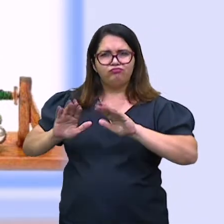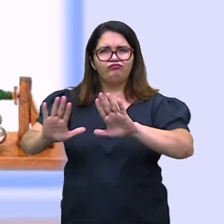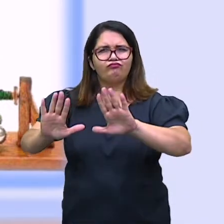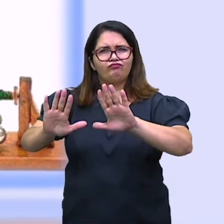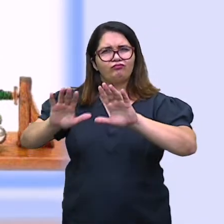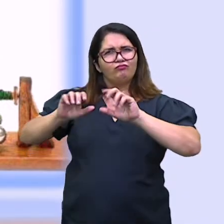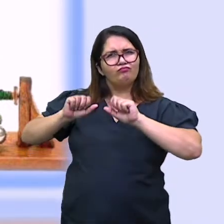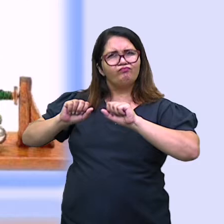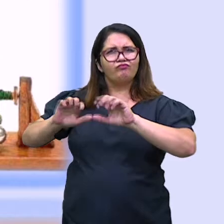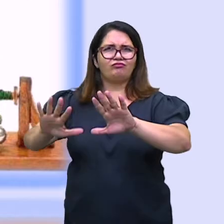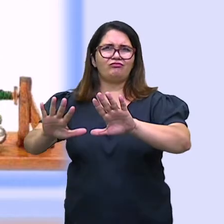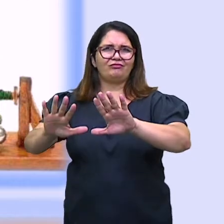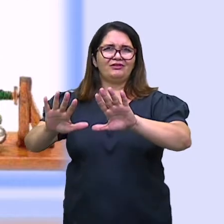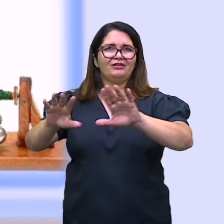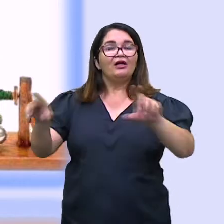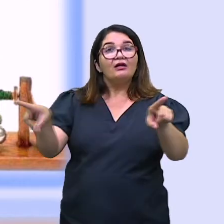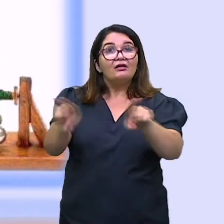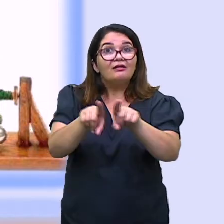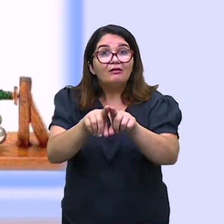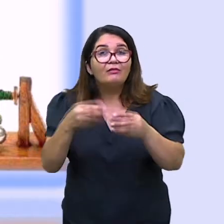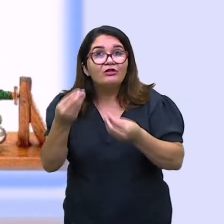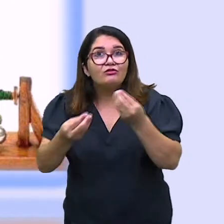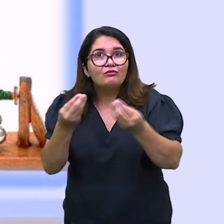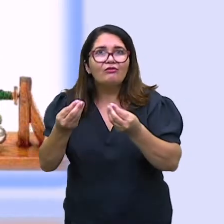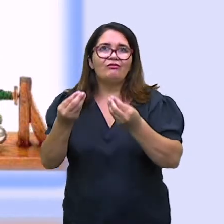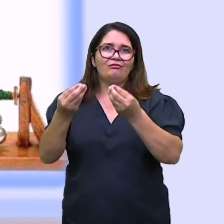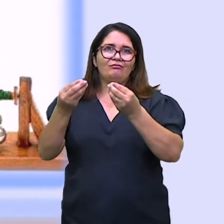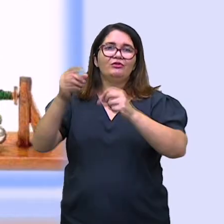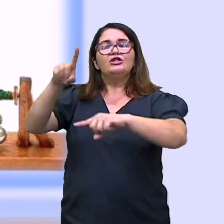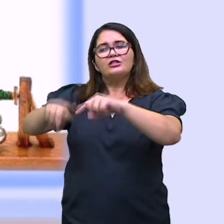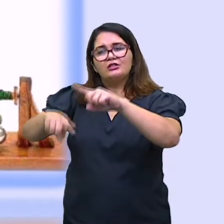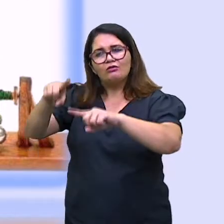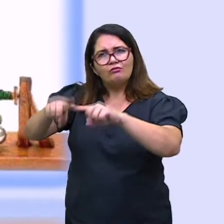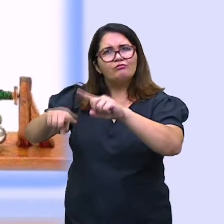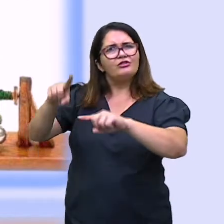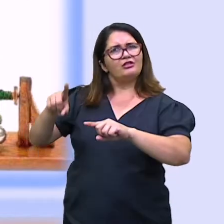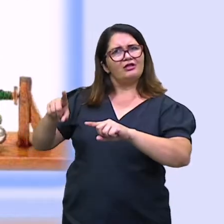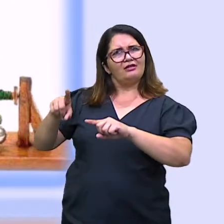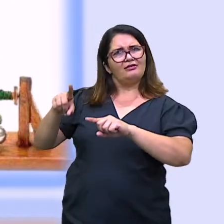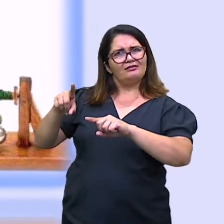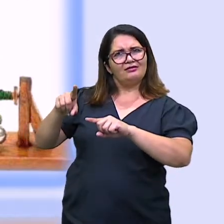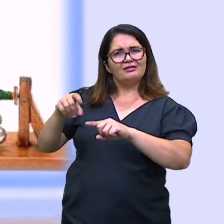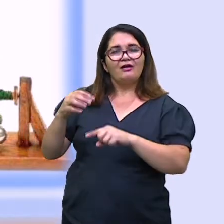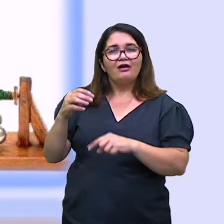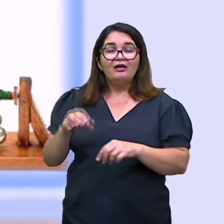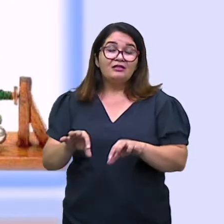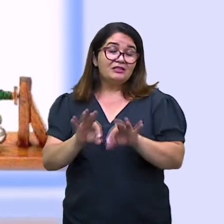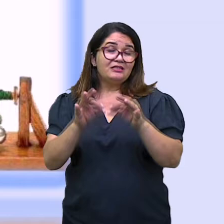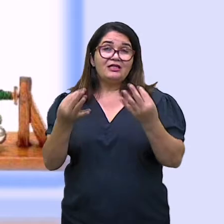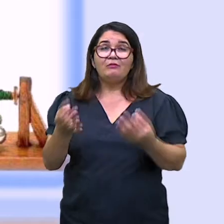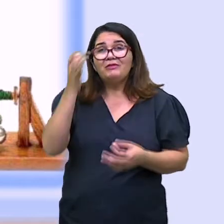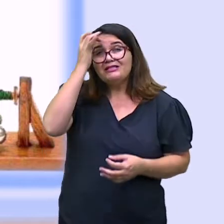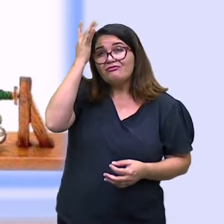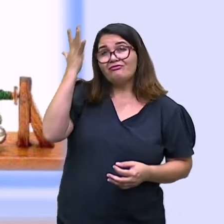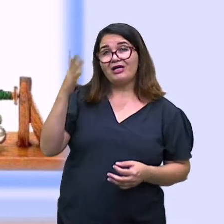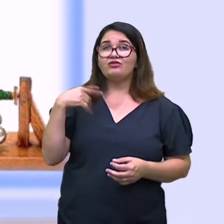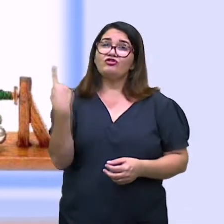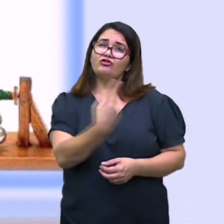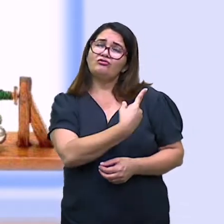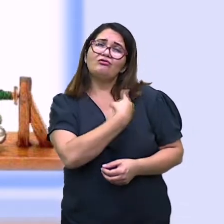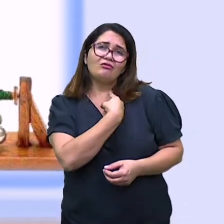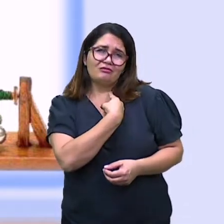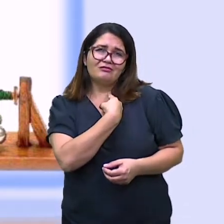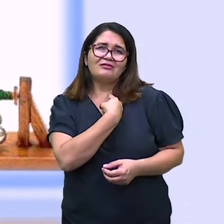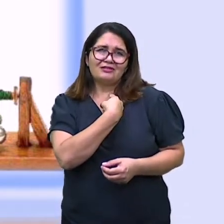do que máquinas simples que a gente usa na nossa rotina, não é mesmo? Às